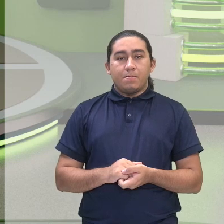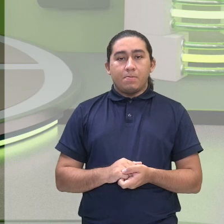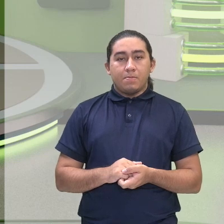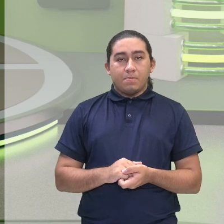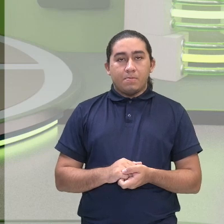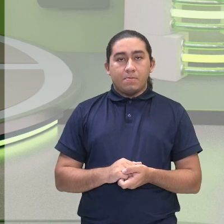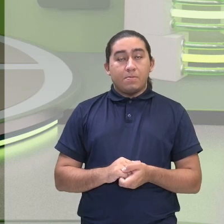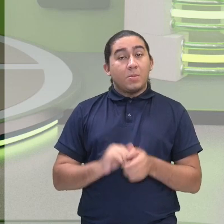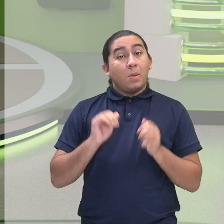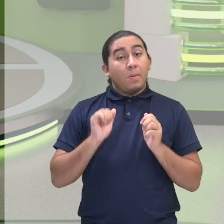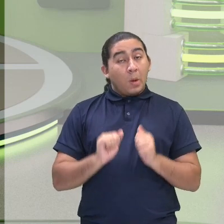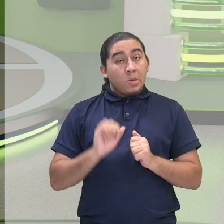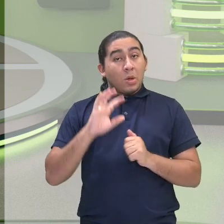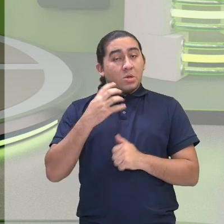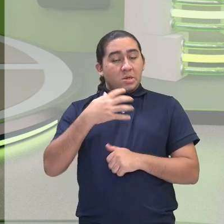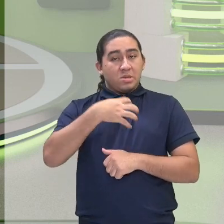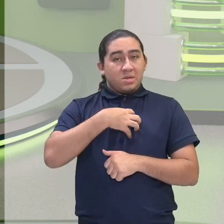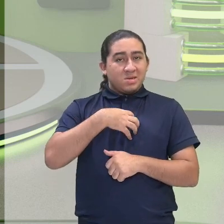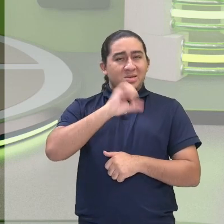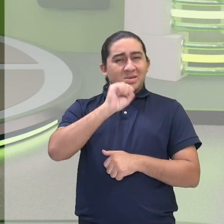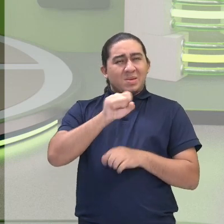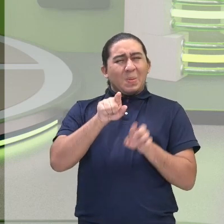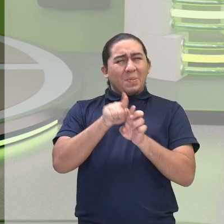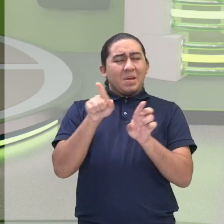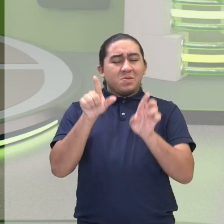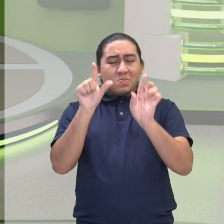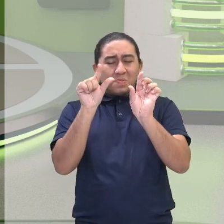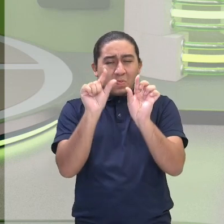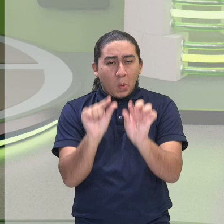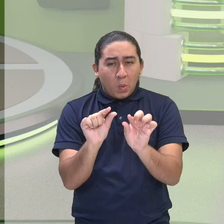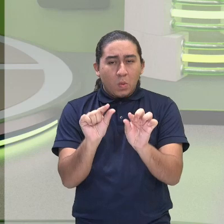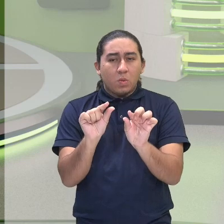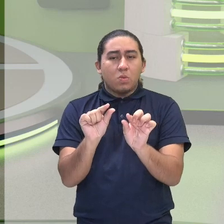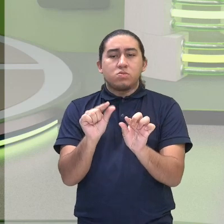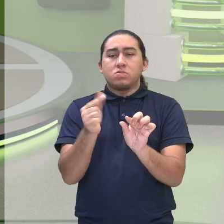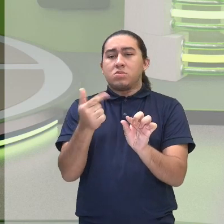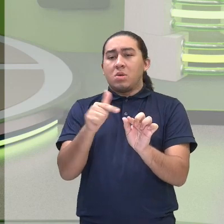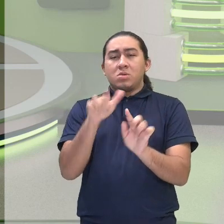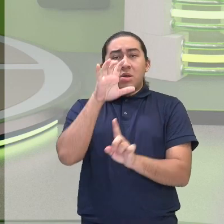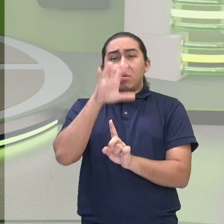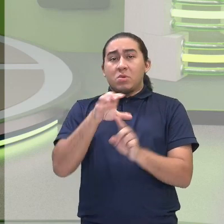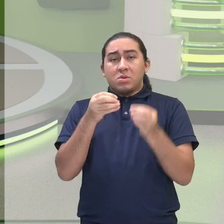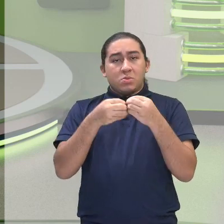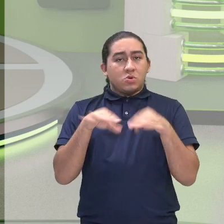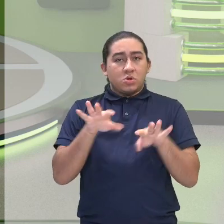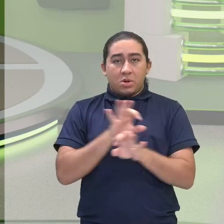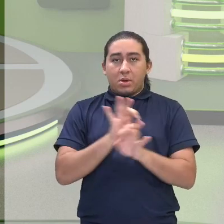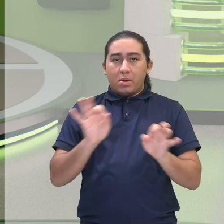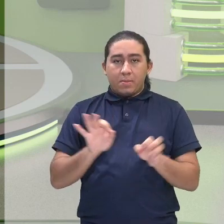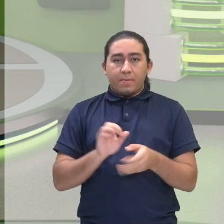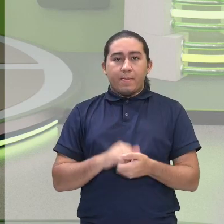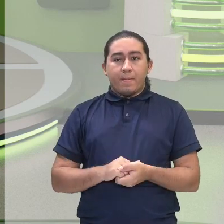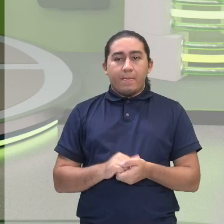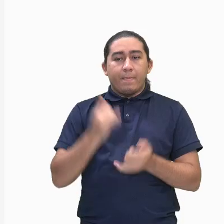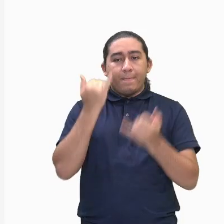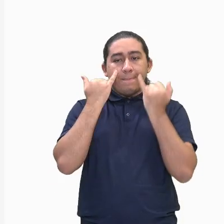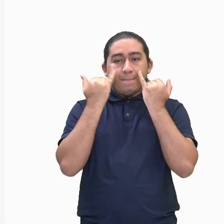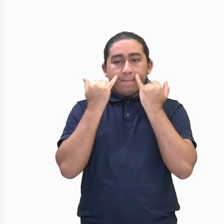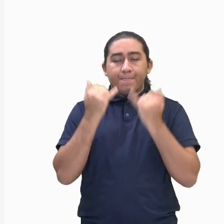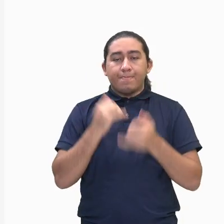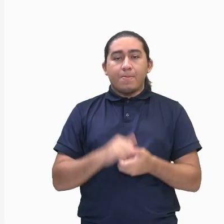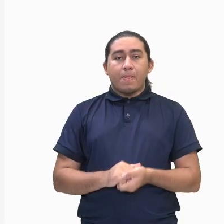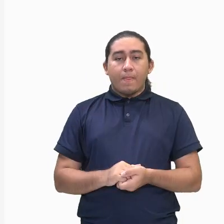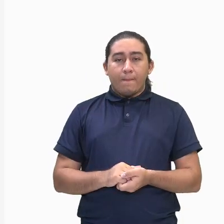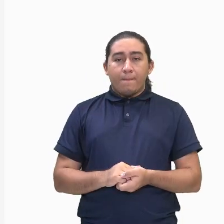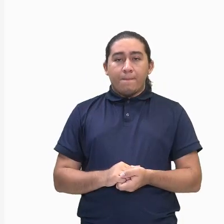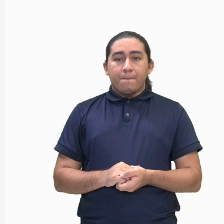ser sentido no Brasil, mas com uma escala muito baixa, né, que não traz nenhum prejuízo. Vamos ver aí mais informações sobre isso.